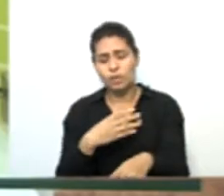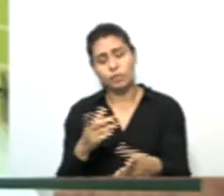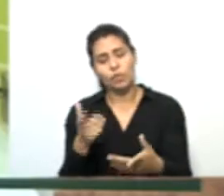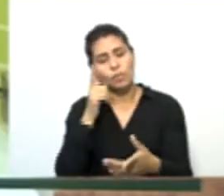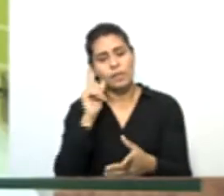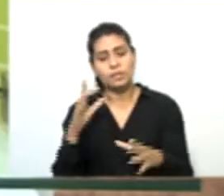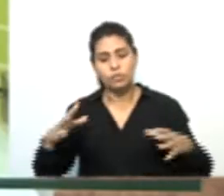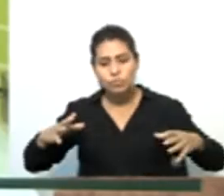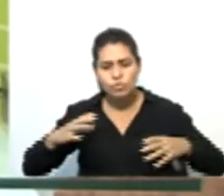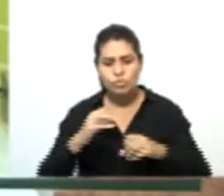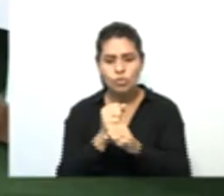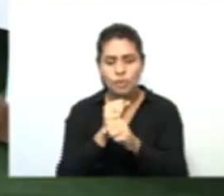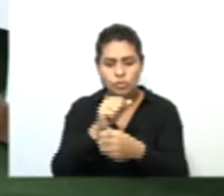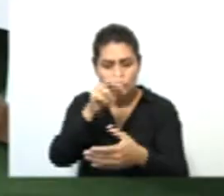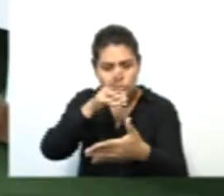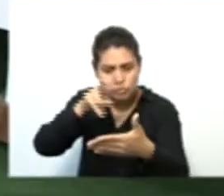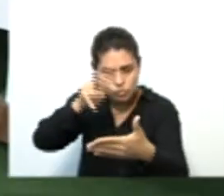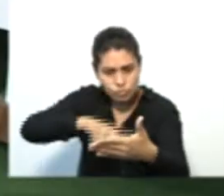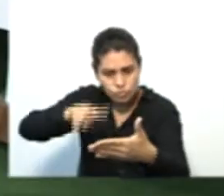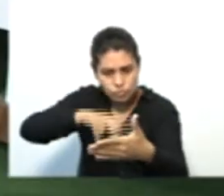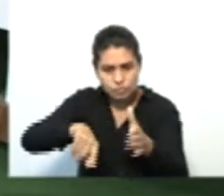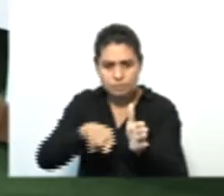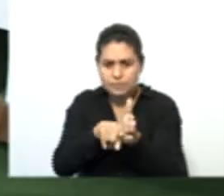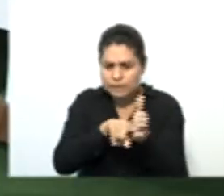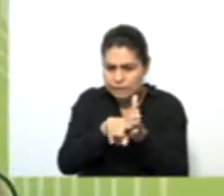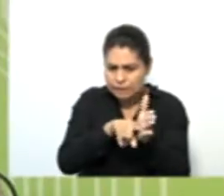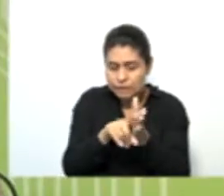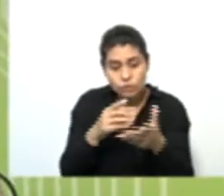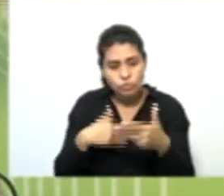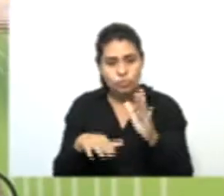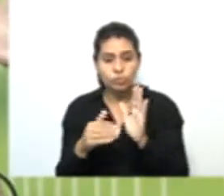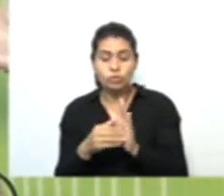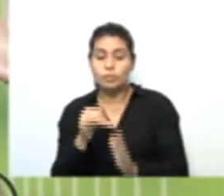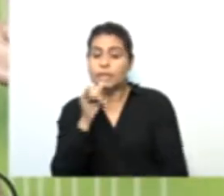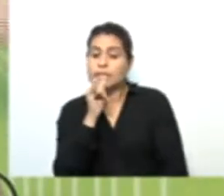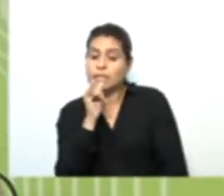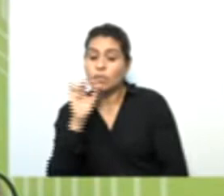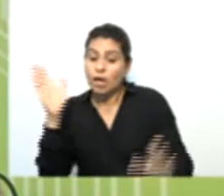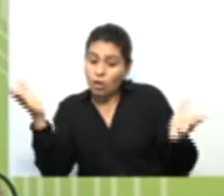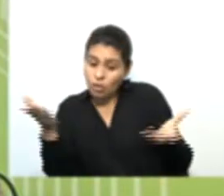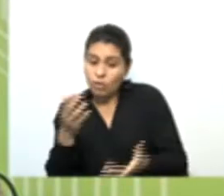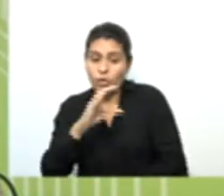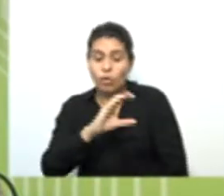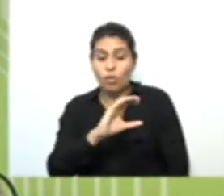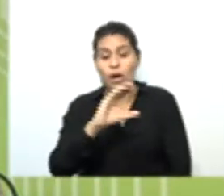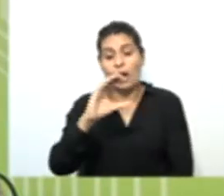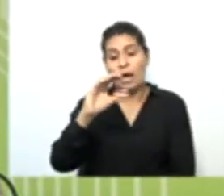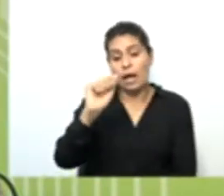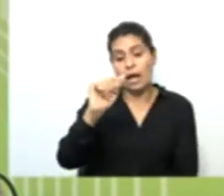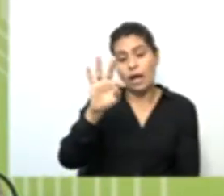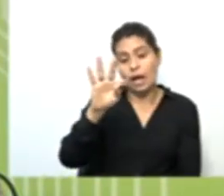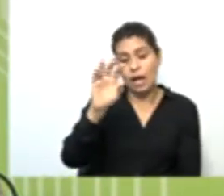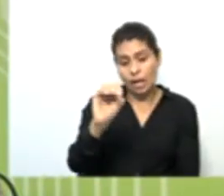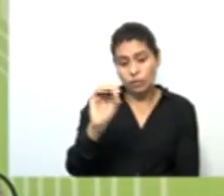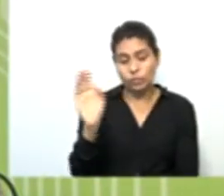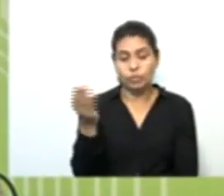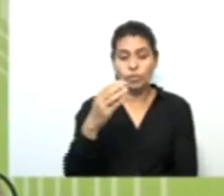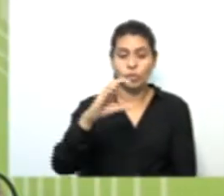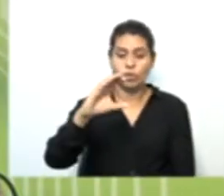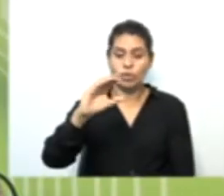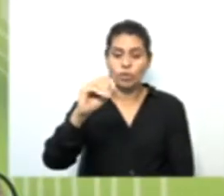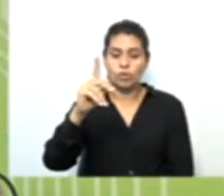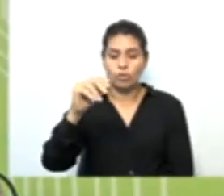ano. E até agora a gente vê vários conceitos, né, que a gente pode ver, por exemplo, o ato cooperativo, que é aquele ato realizado entre o cooperado e a